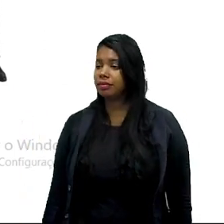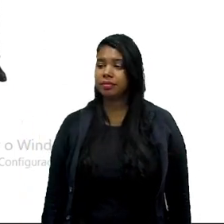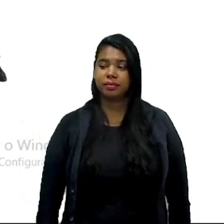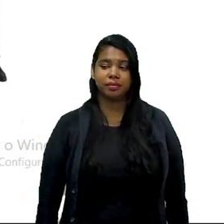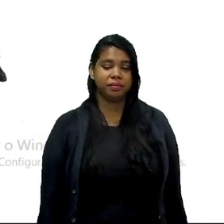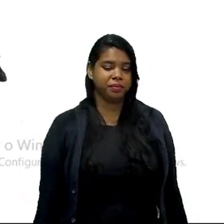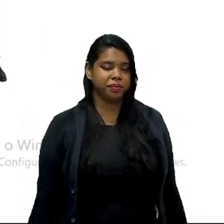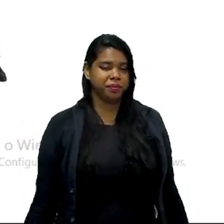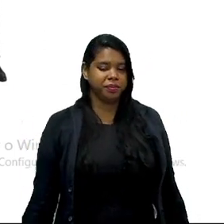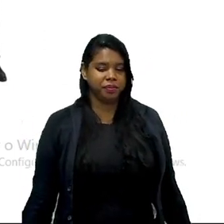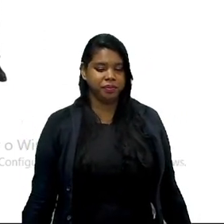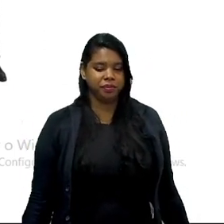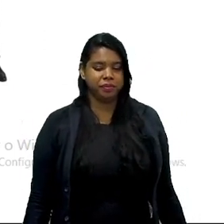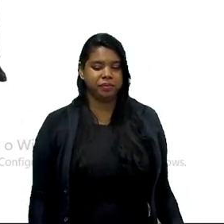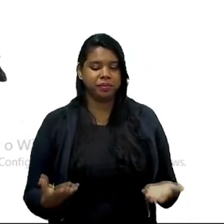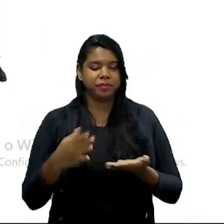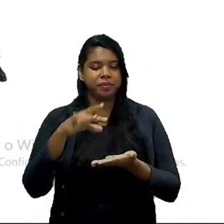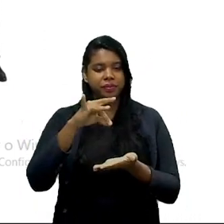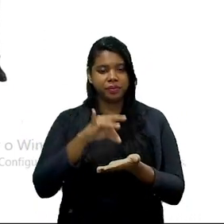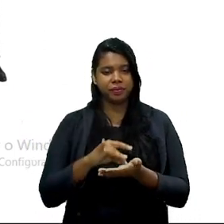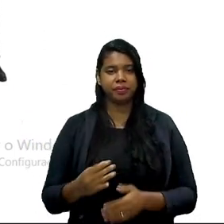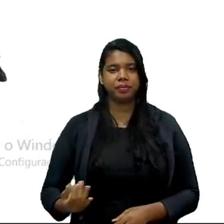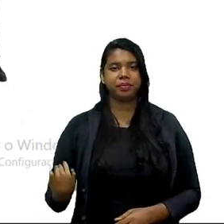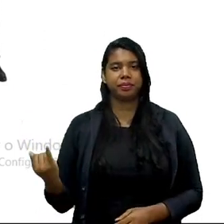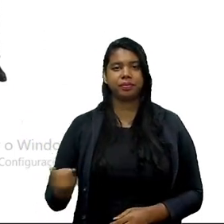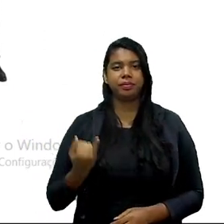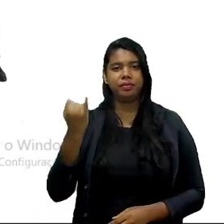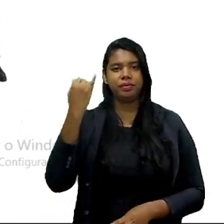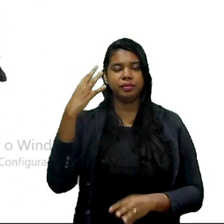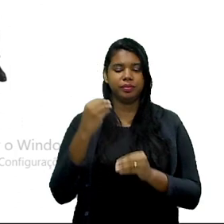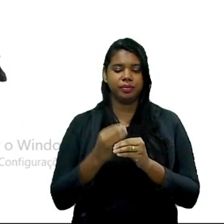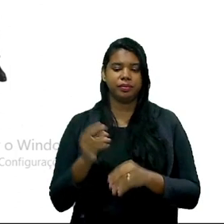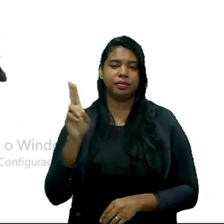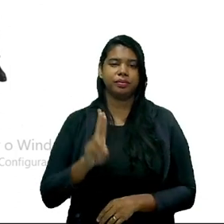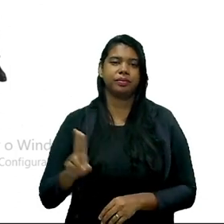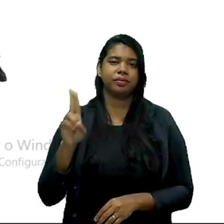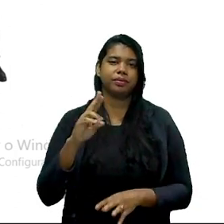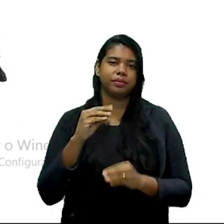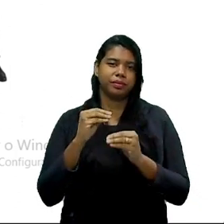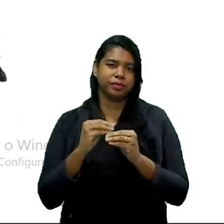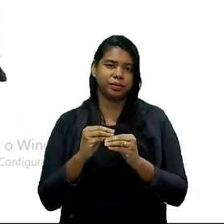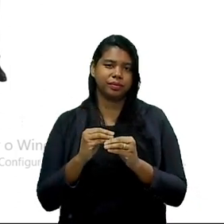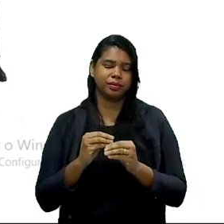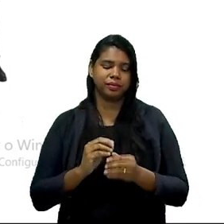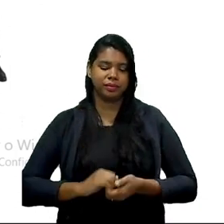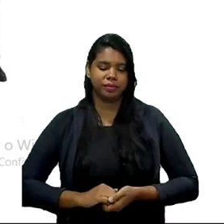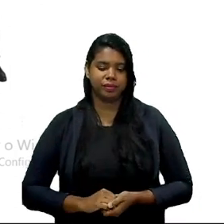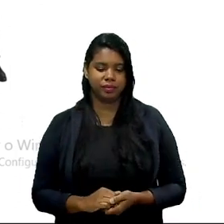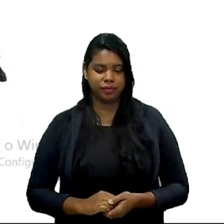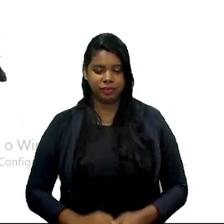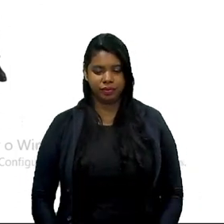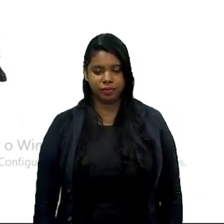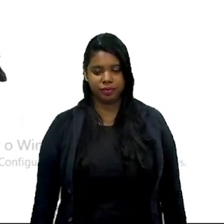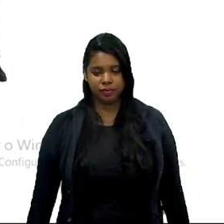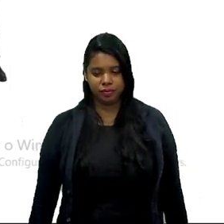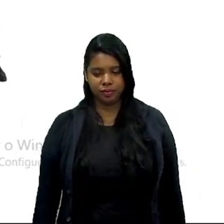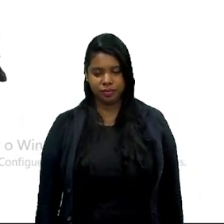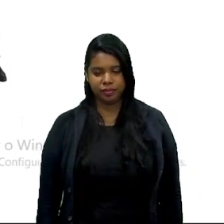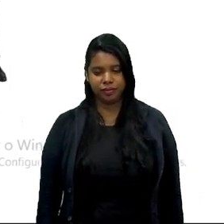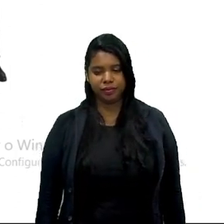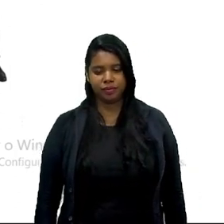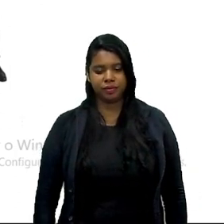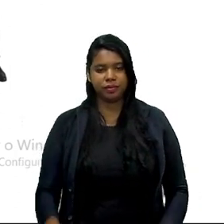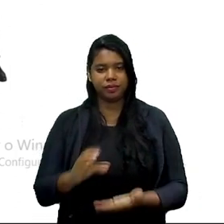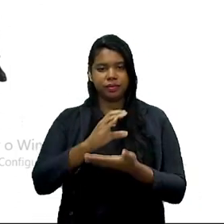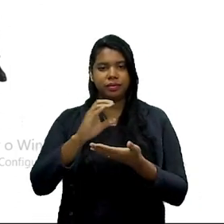Então agora tem um conceito muito interessante, que ele é muito usado, inclusive, na área comercial. É o que a gente chama o custo